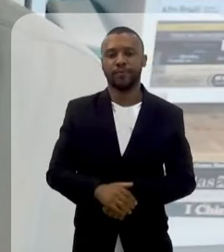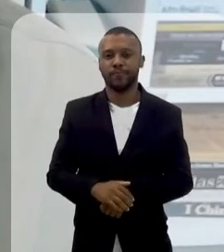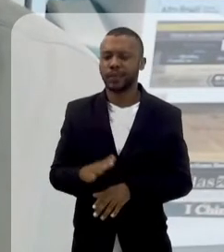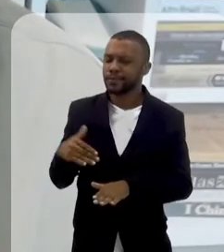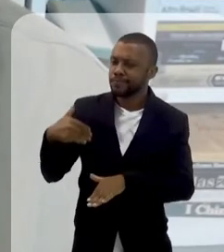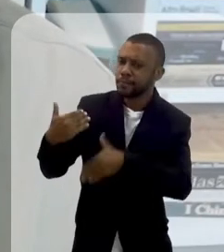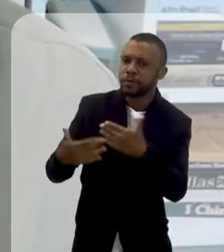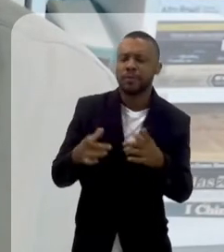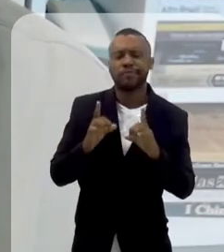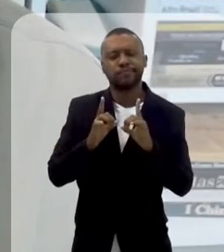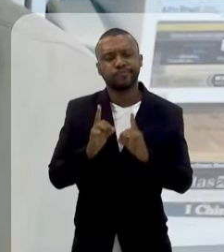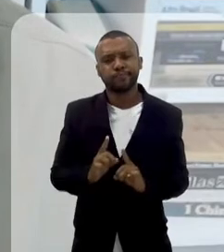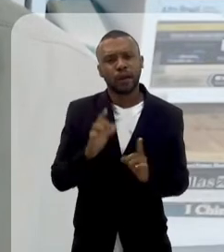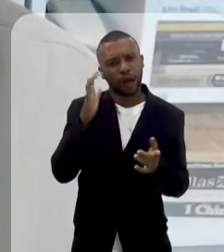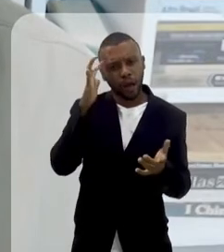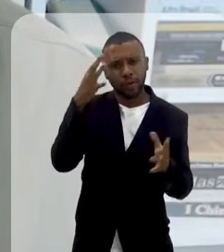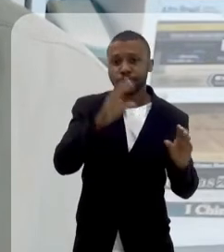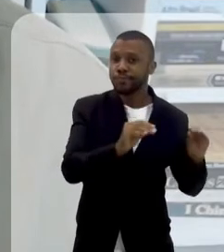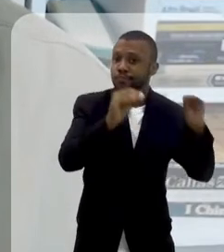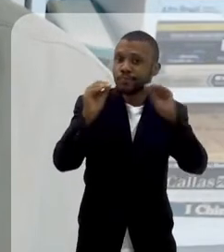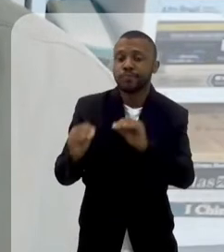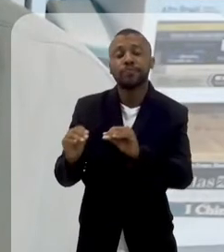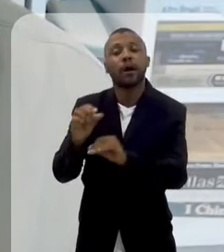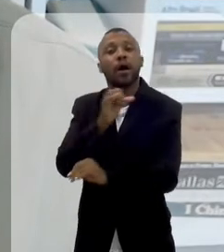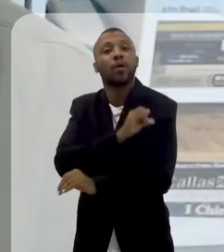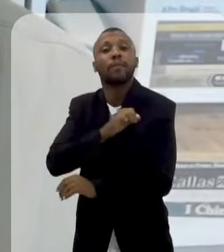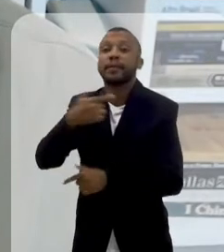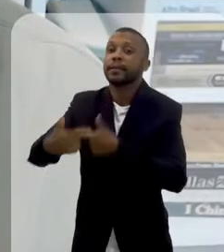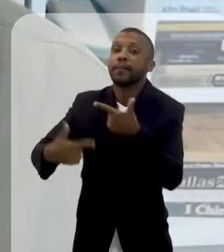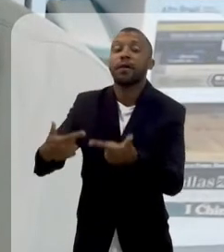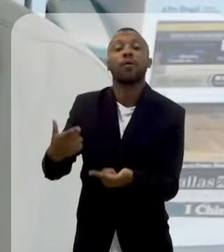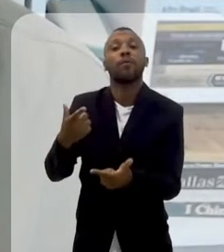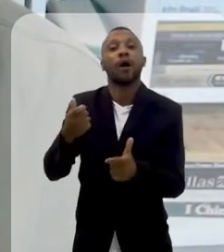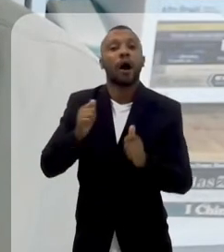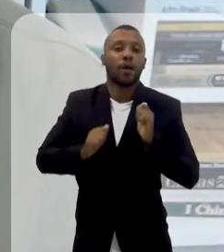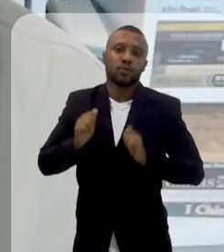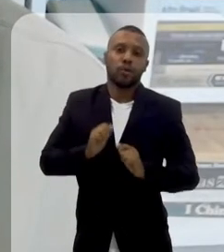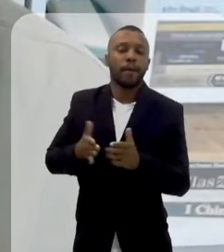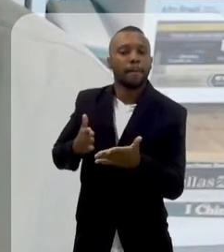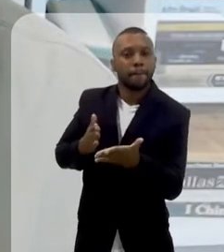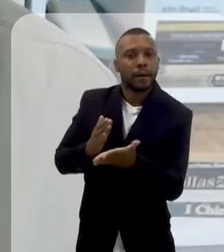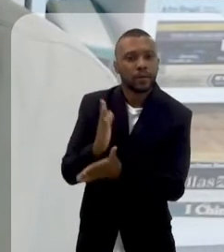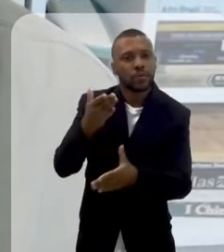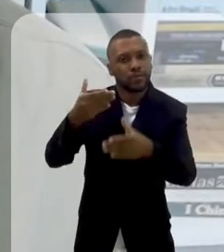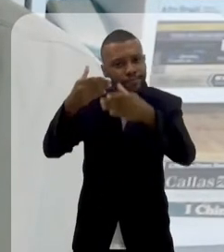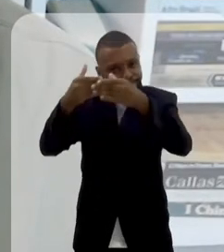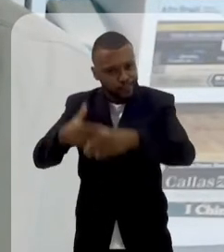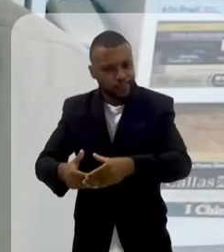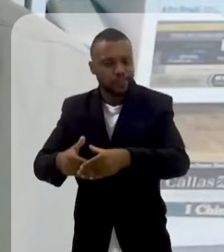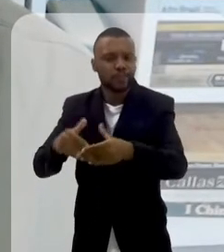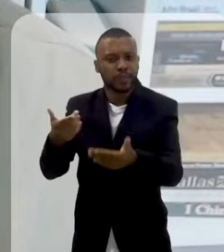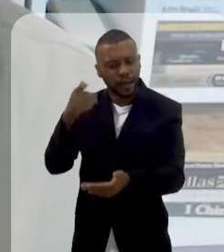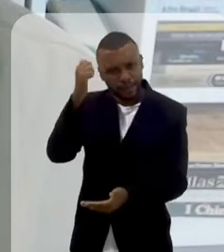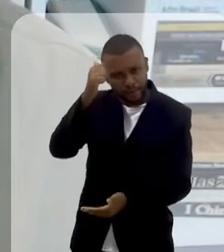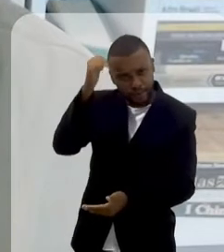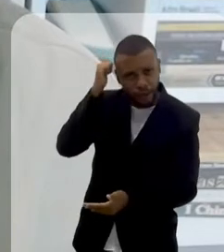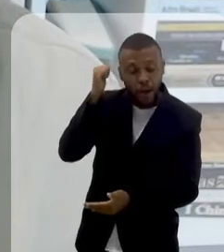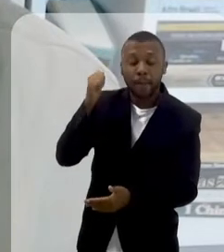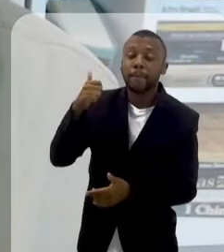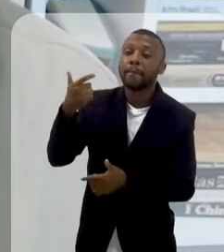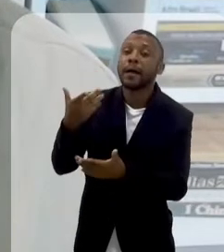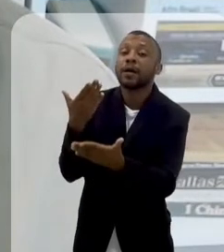crise depressiva, muda-se para o Rio de Janeiro para trabalhar como ator e acaba passando no vestibular para o curso de teatro da